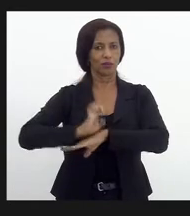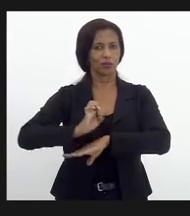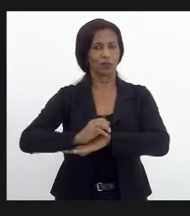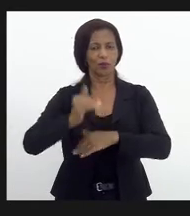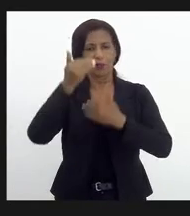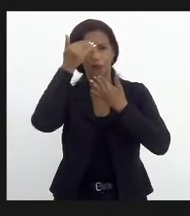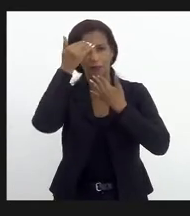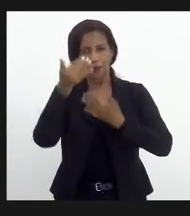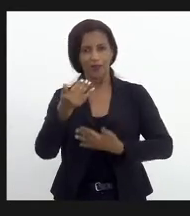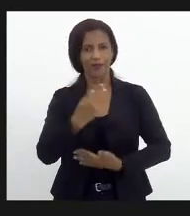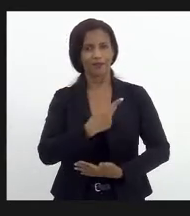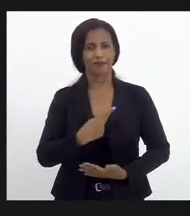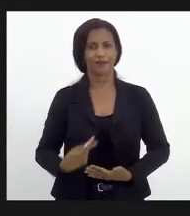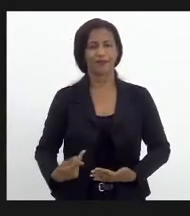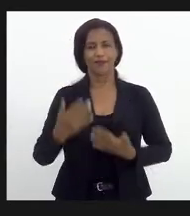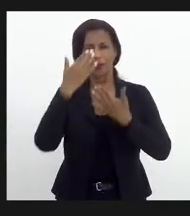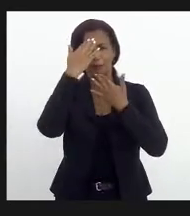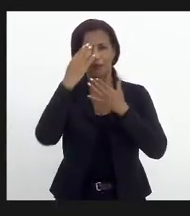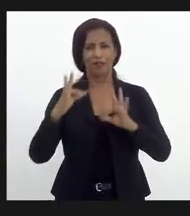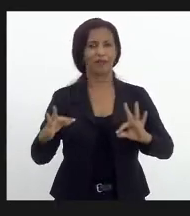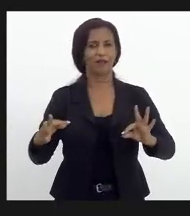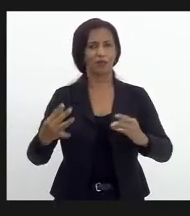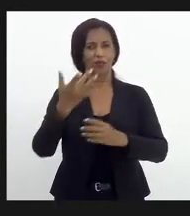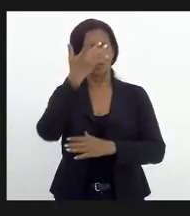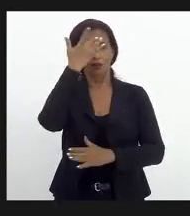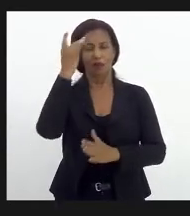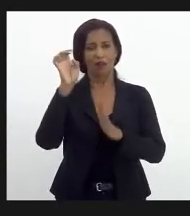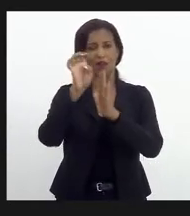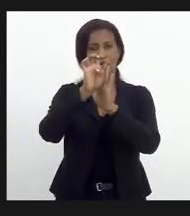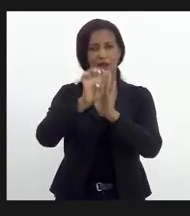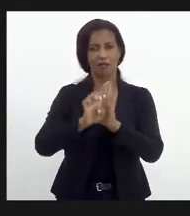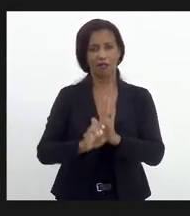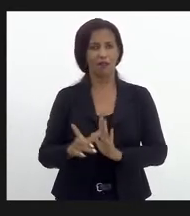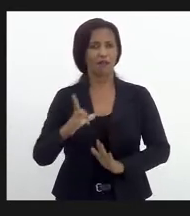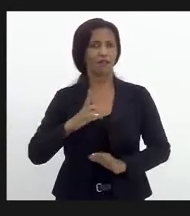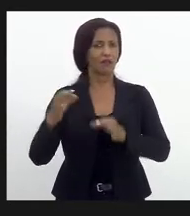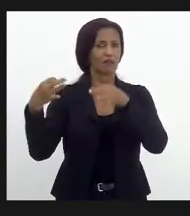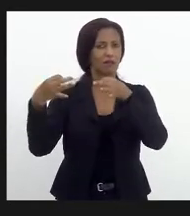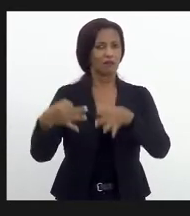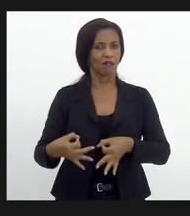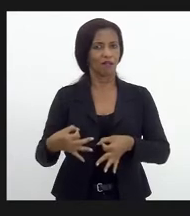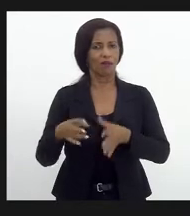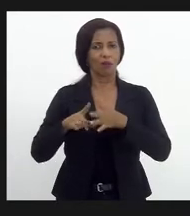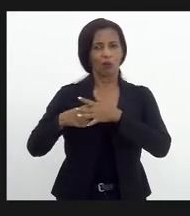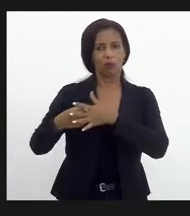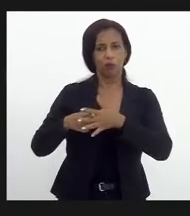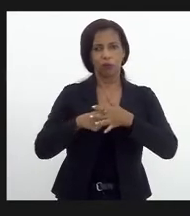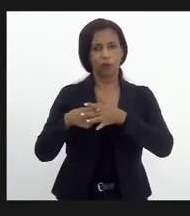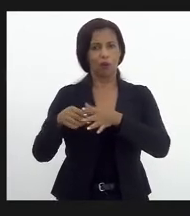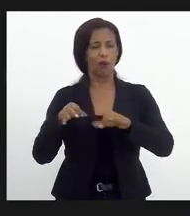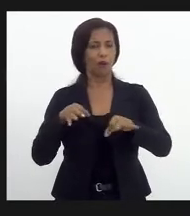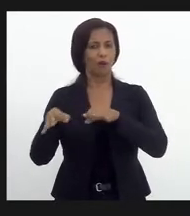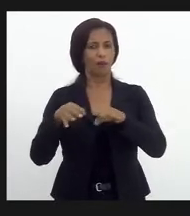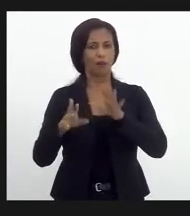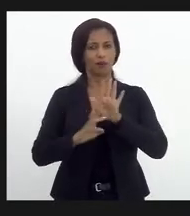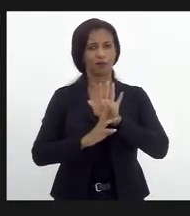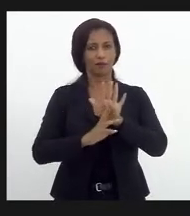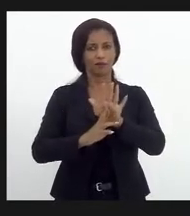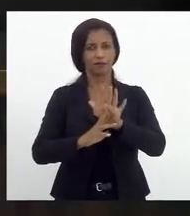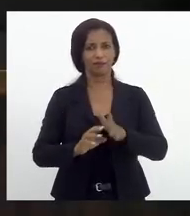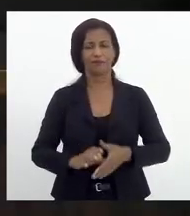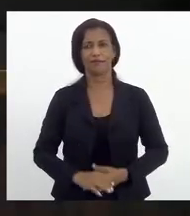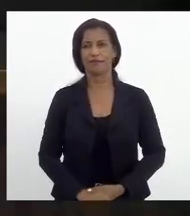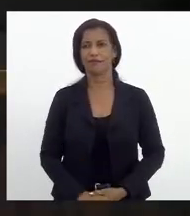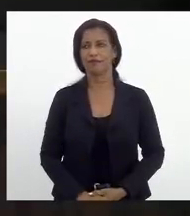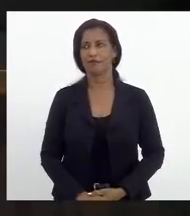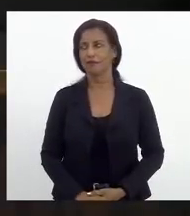Muito obrigado, presidente. Obrigado a todos que apresentaram emendas e que, com certeza, vão aperfeiçoar o projeto apresentado.